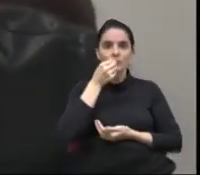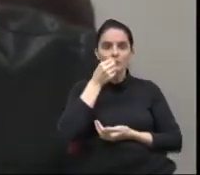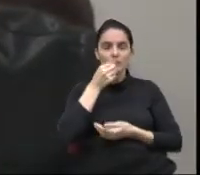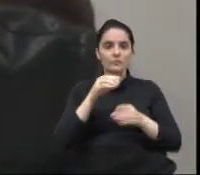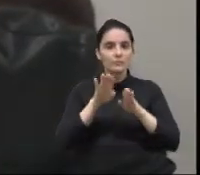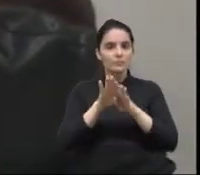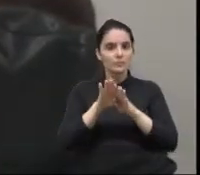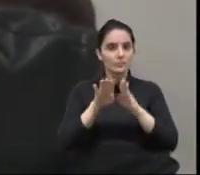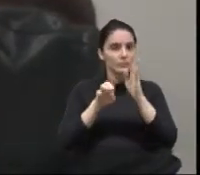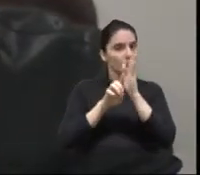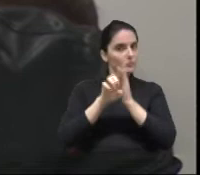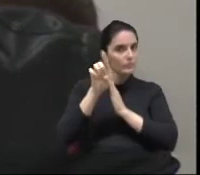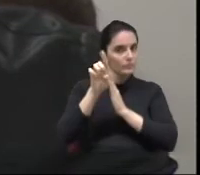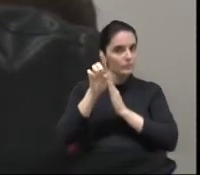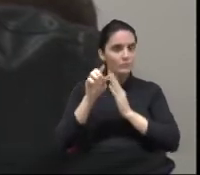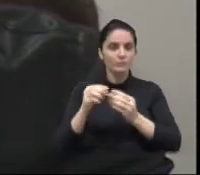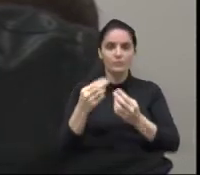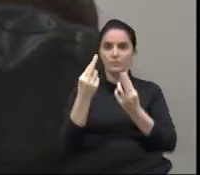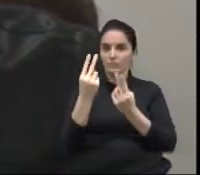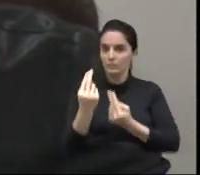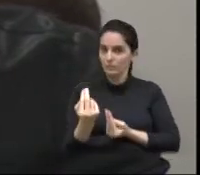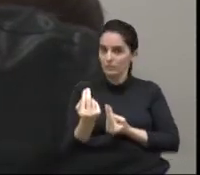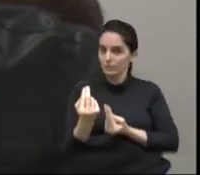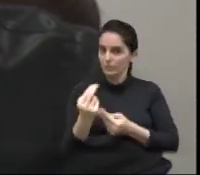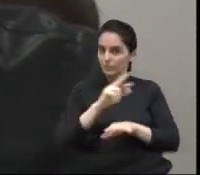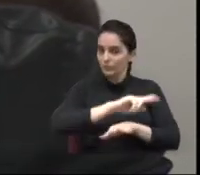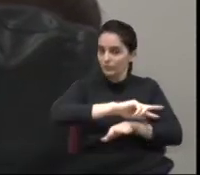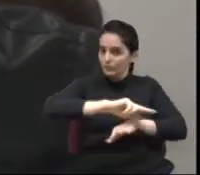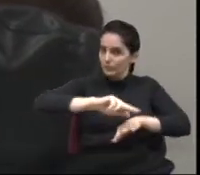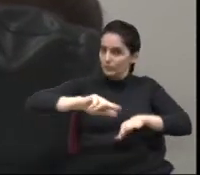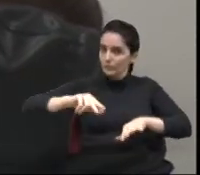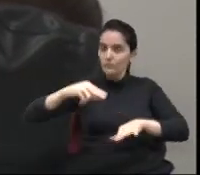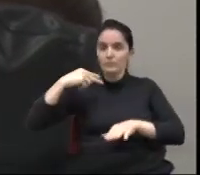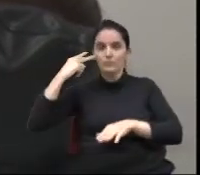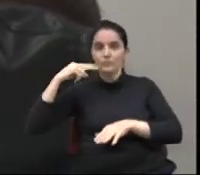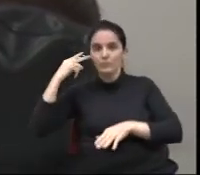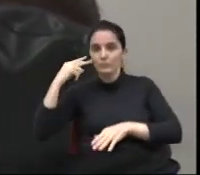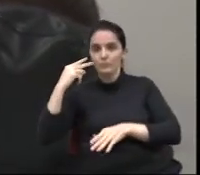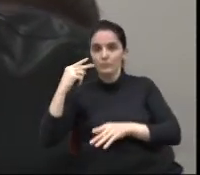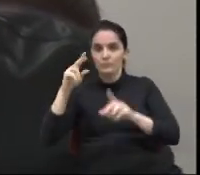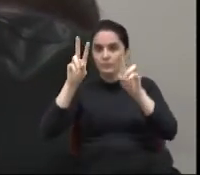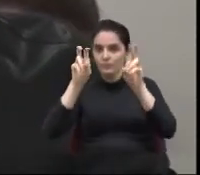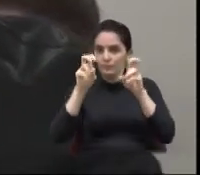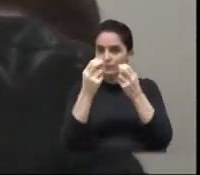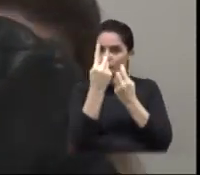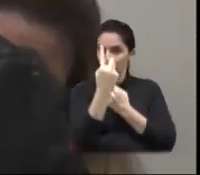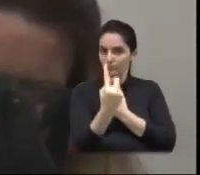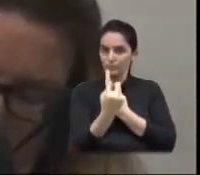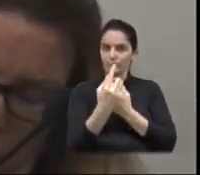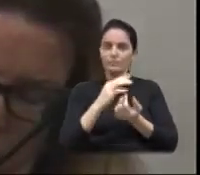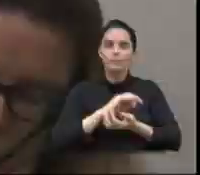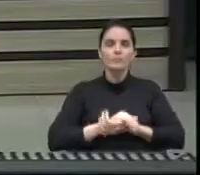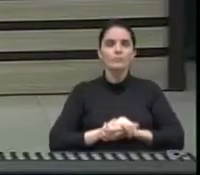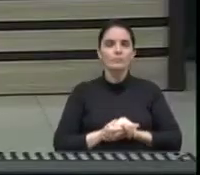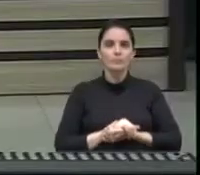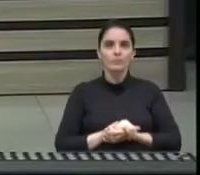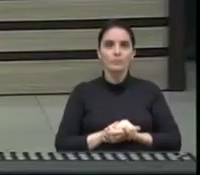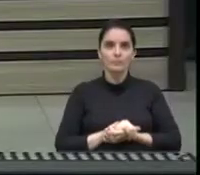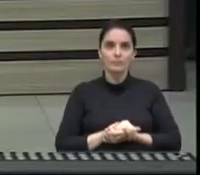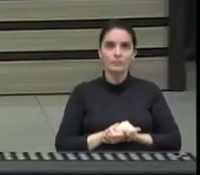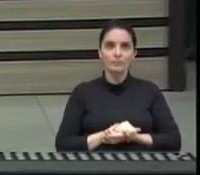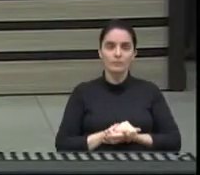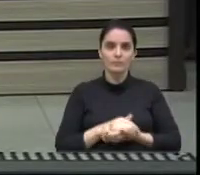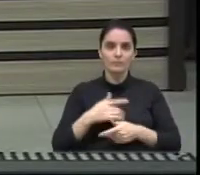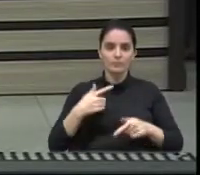mesmo sentido. Então, são vários vereadores que estão sendo acionados pelo mesmo motivo. Obrigado, presidente. Continua